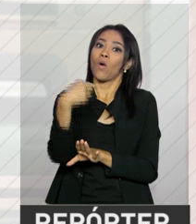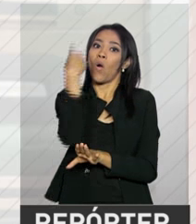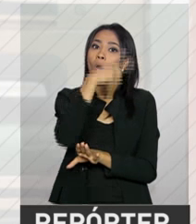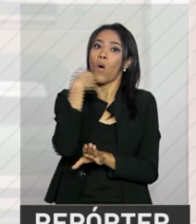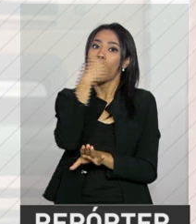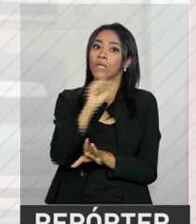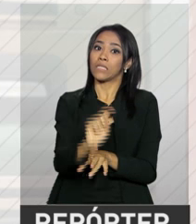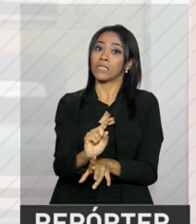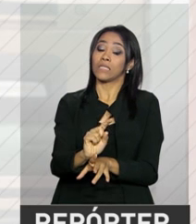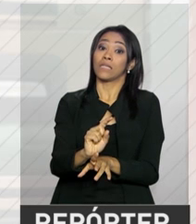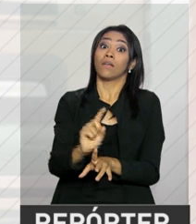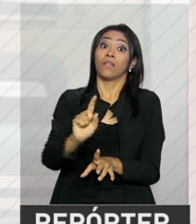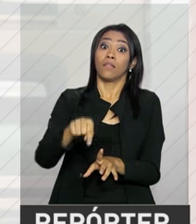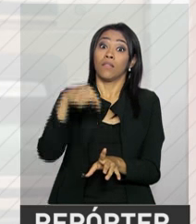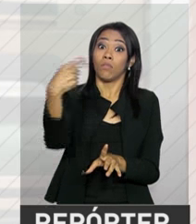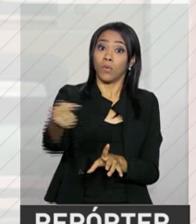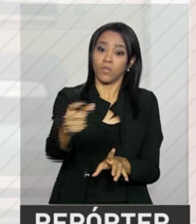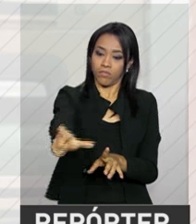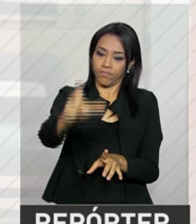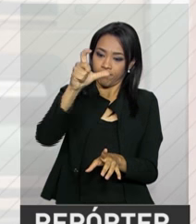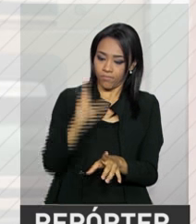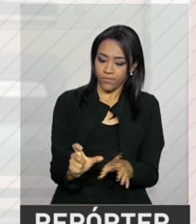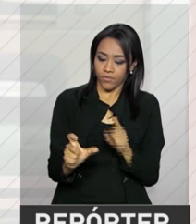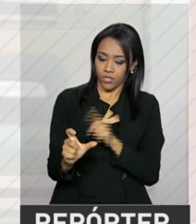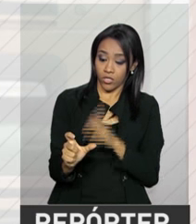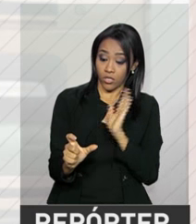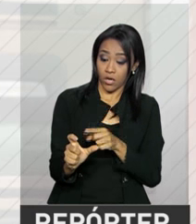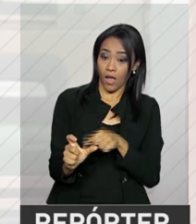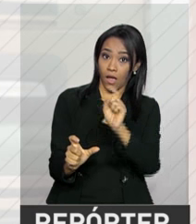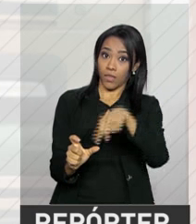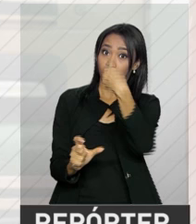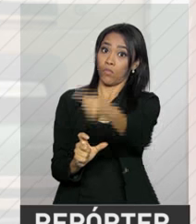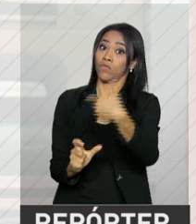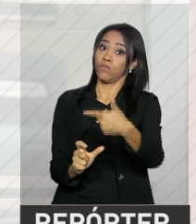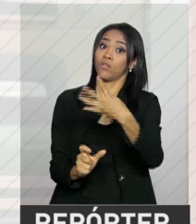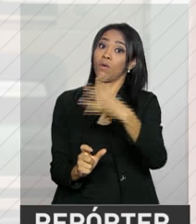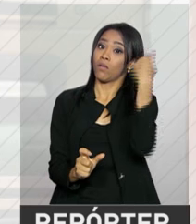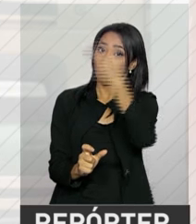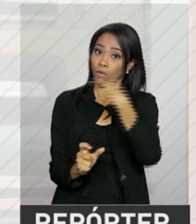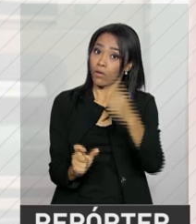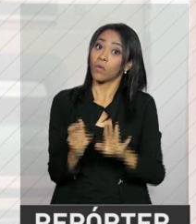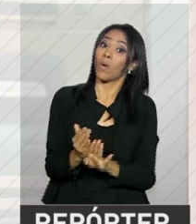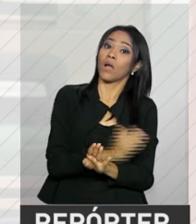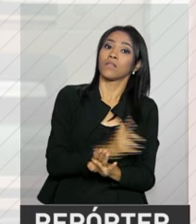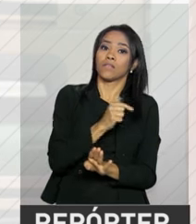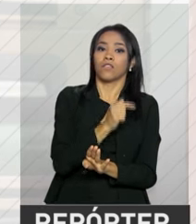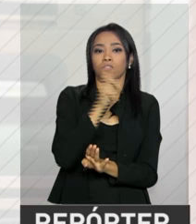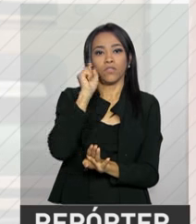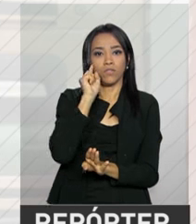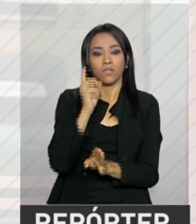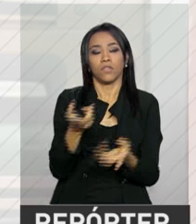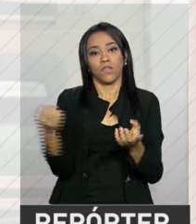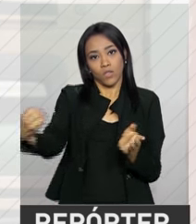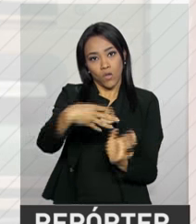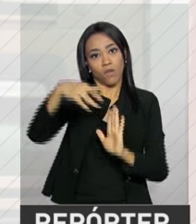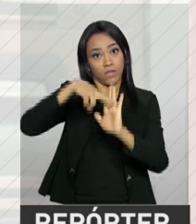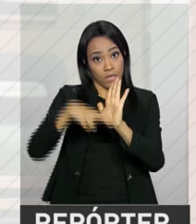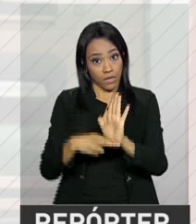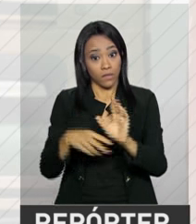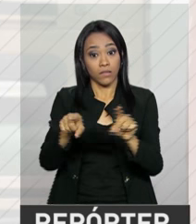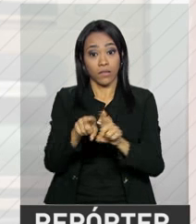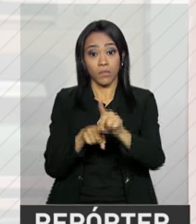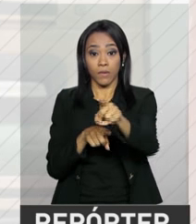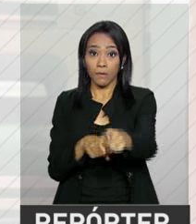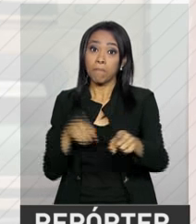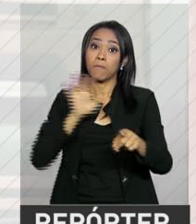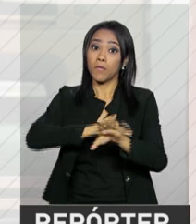de receber o comprovante da compra do bilhete no caso da compra ter sido feita com no mínimo S dias de antecedência as novas regras preveem também que as